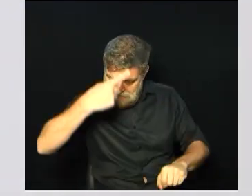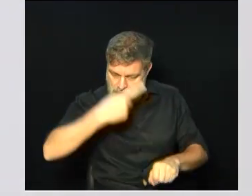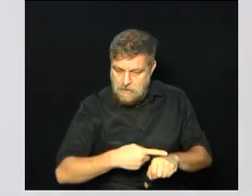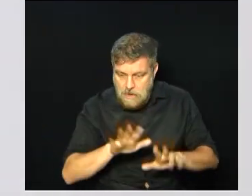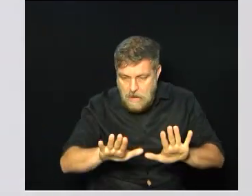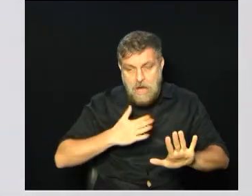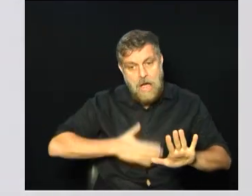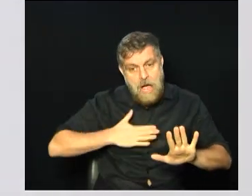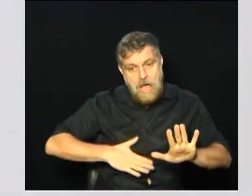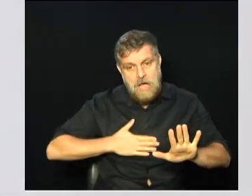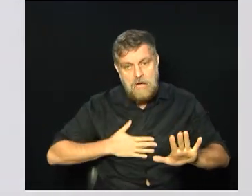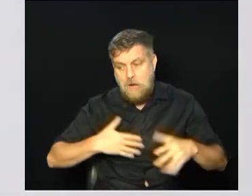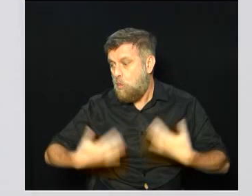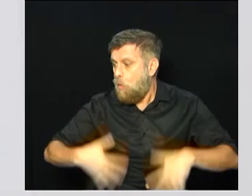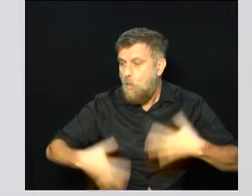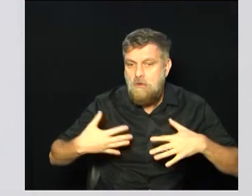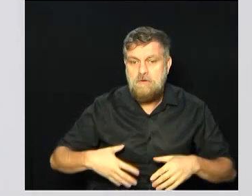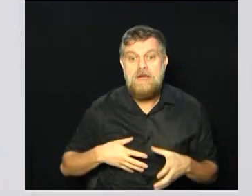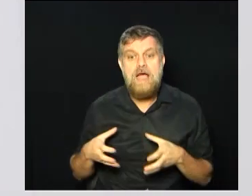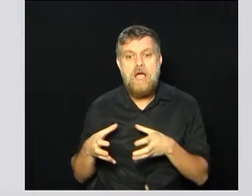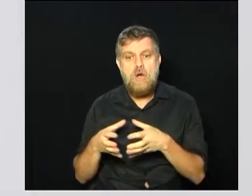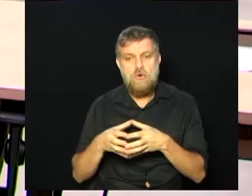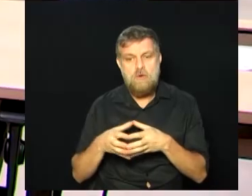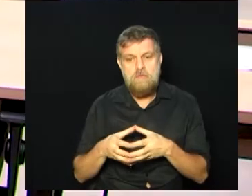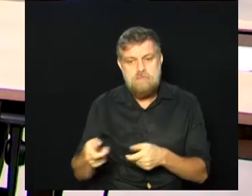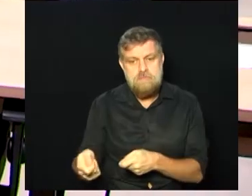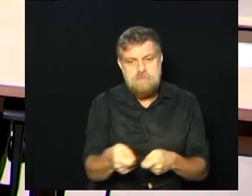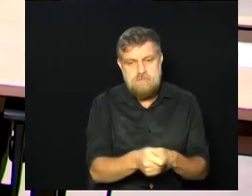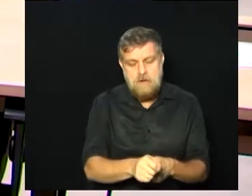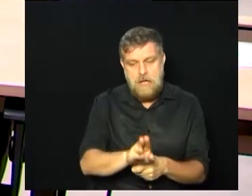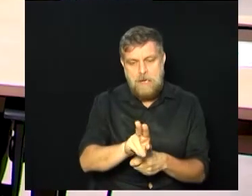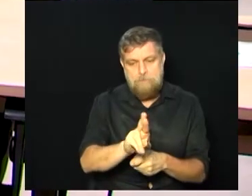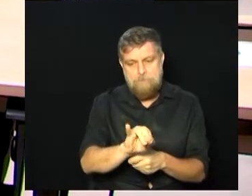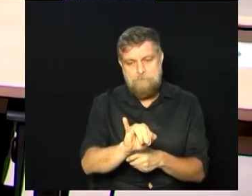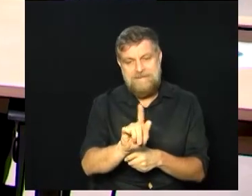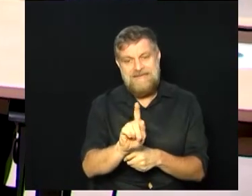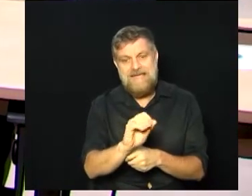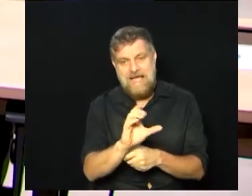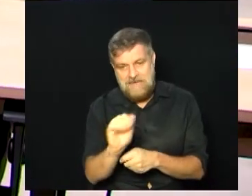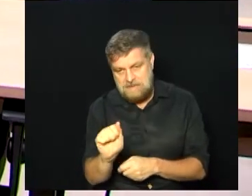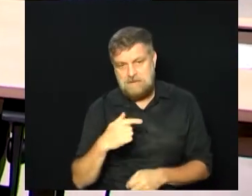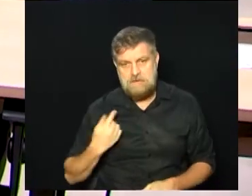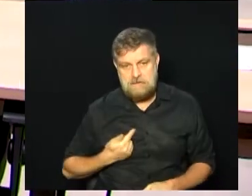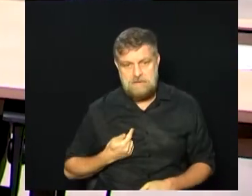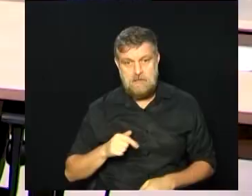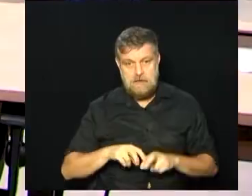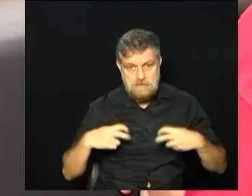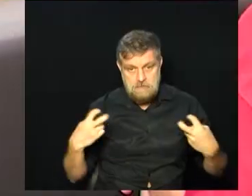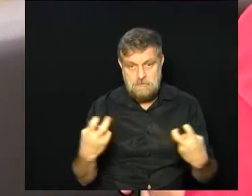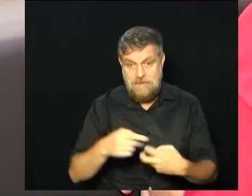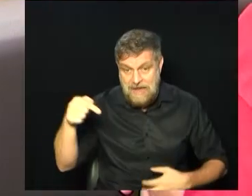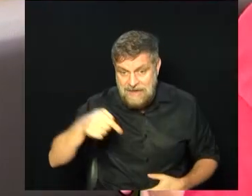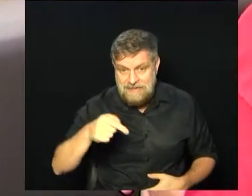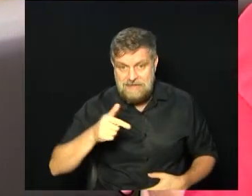momentos de pânico. E essa equipe é a Brigada de Incêndio. Nesse caso que estamos falando aqui é mais complexo ainda.